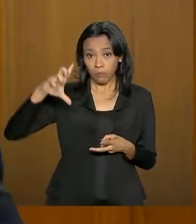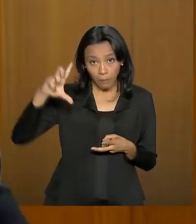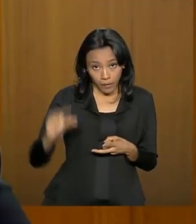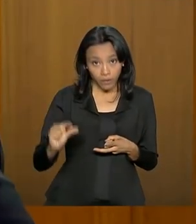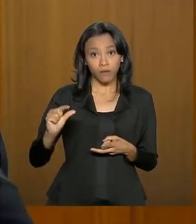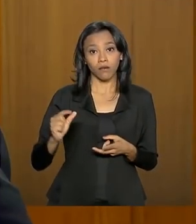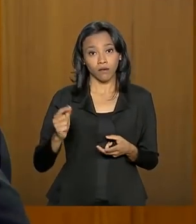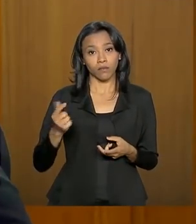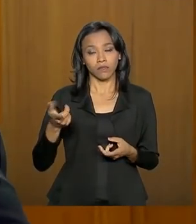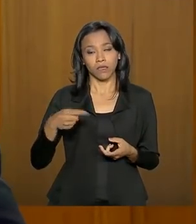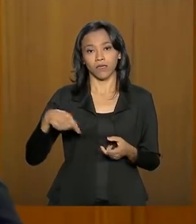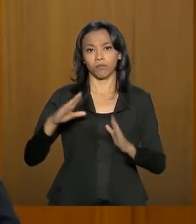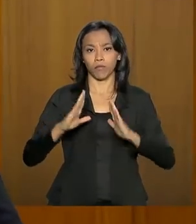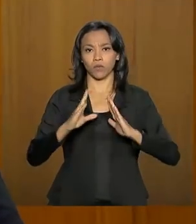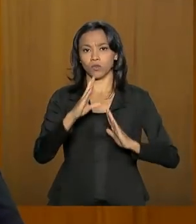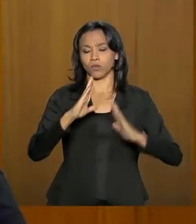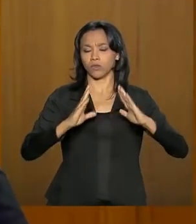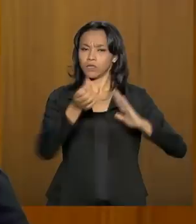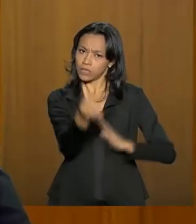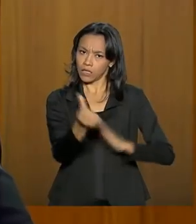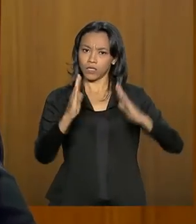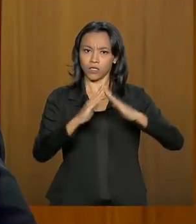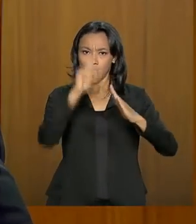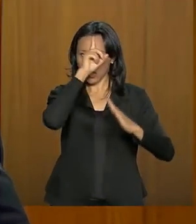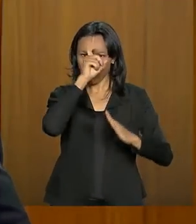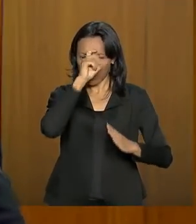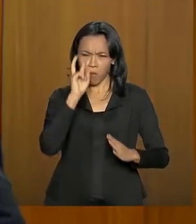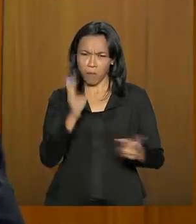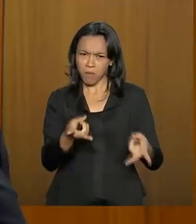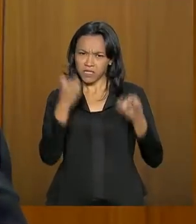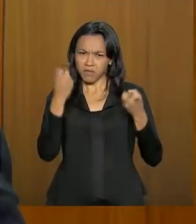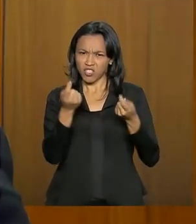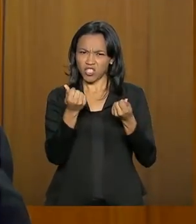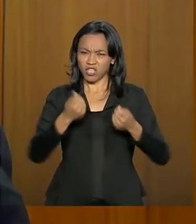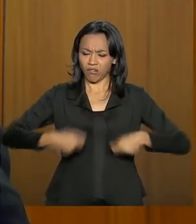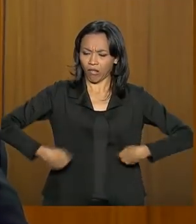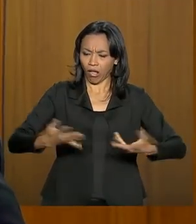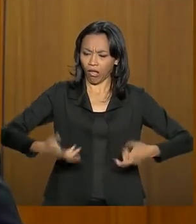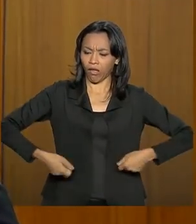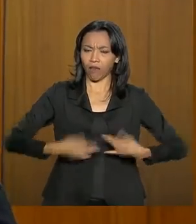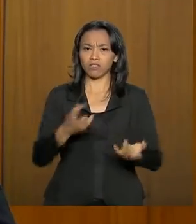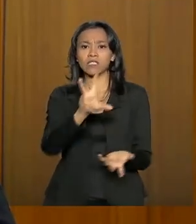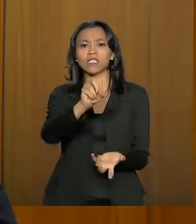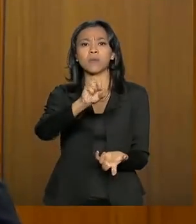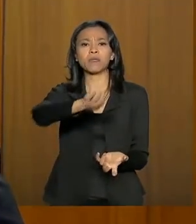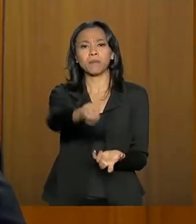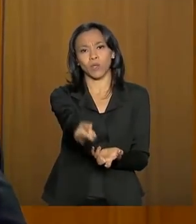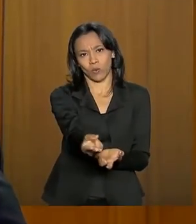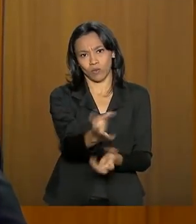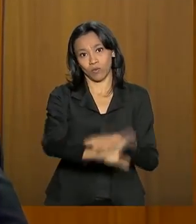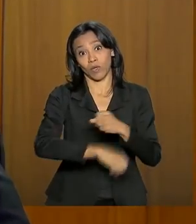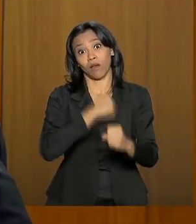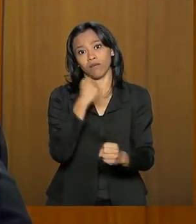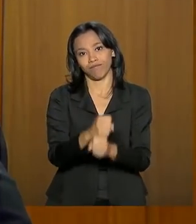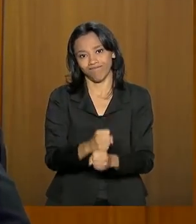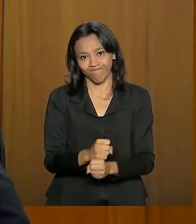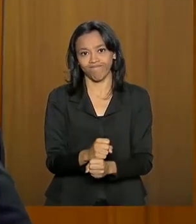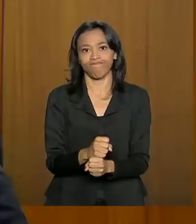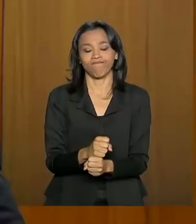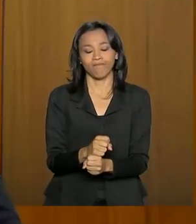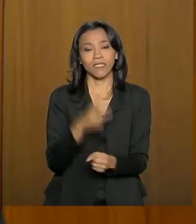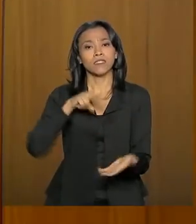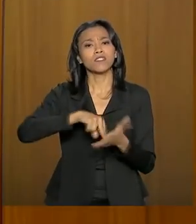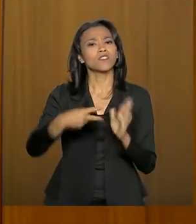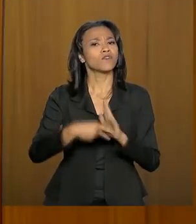hospitais Chegou-se à conclusão que havia um desperdício de 50 milhões de reais ano Ou